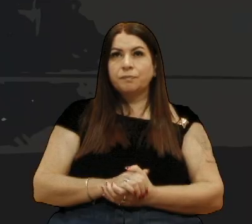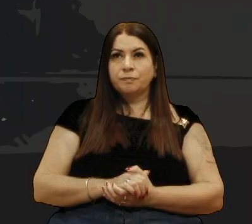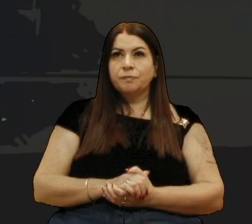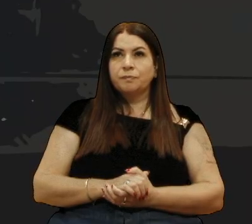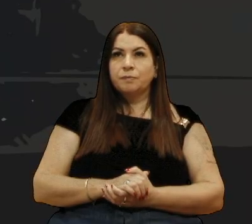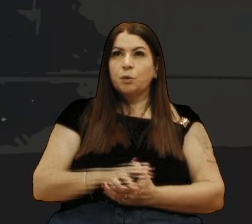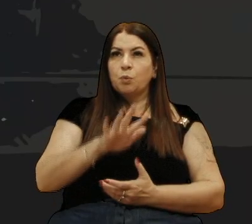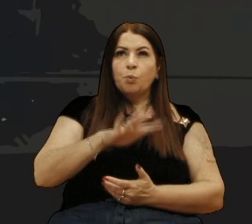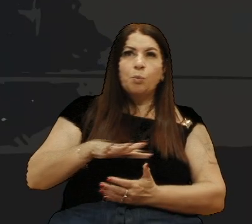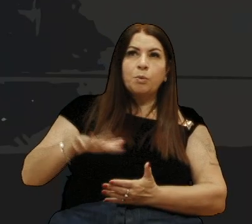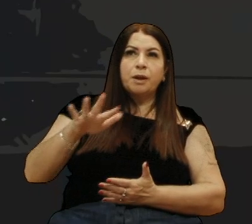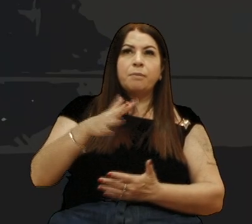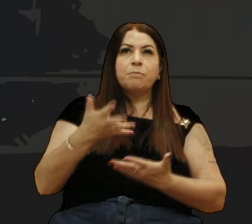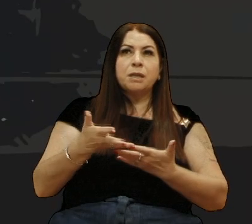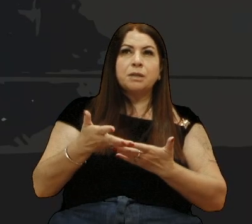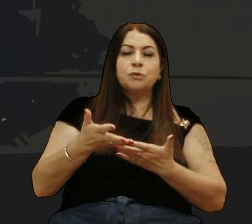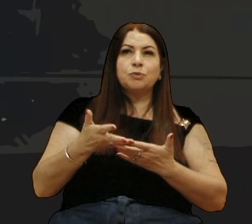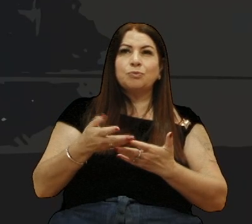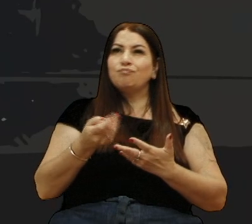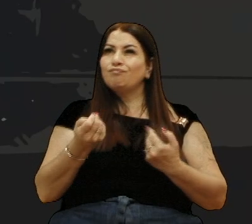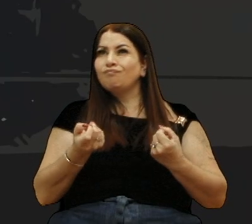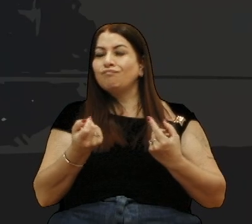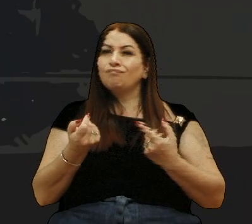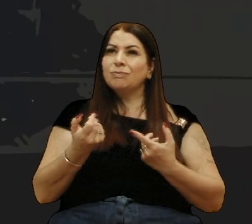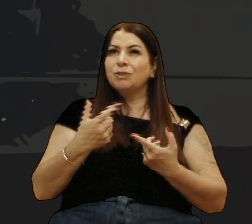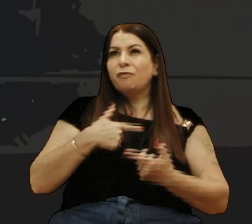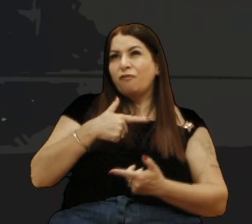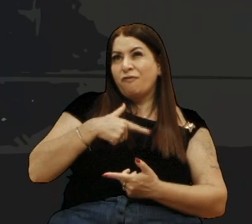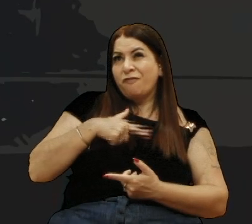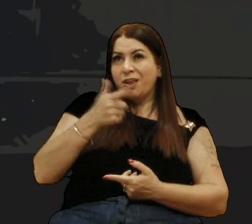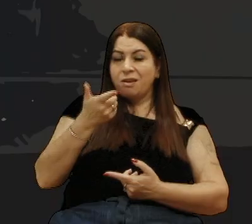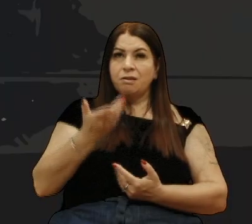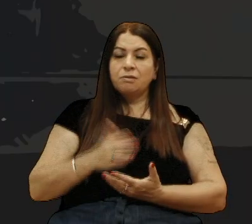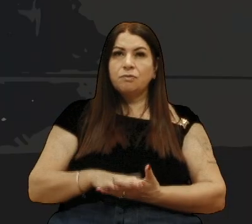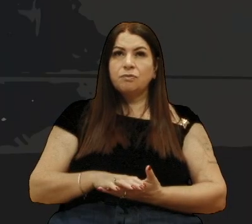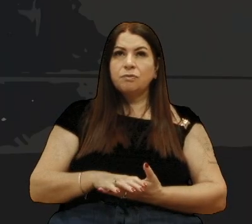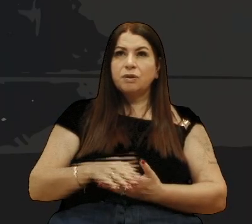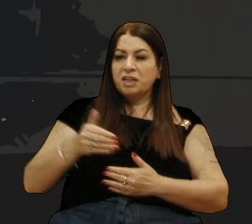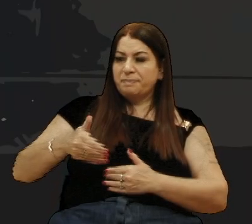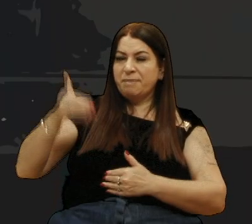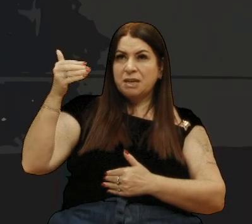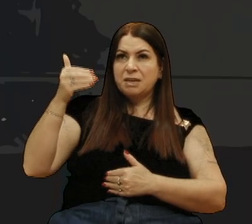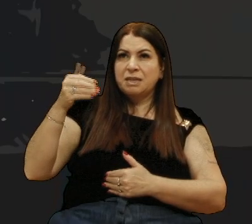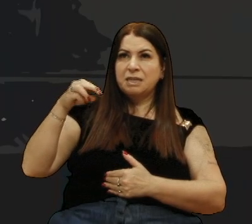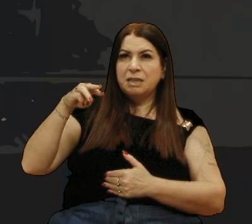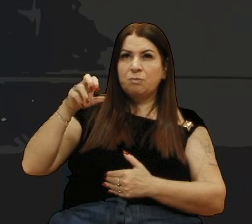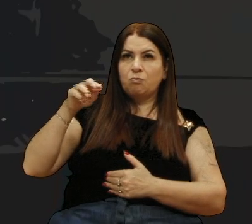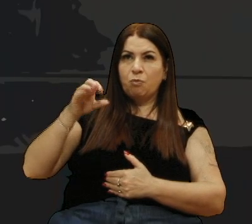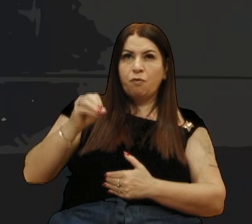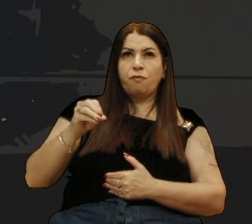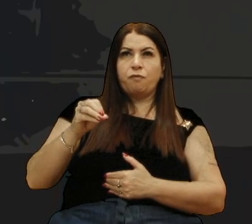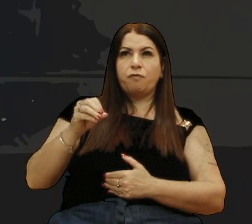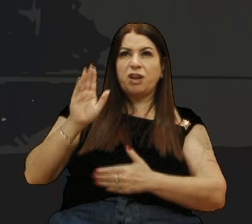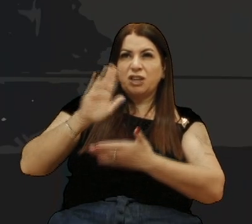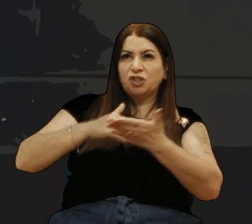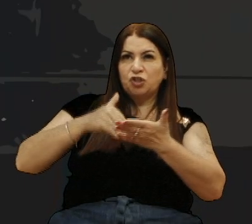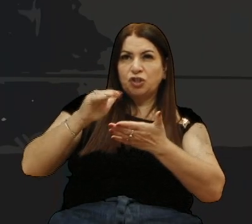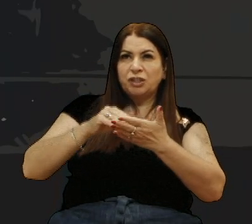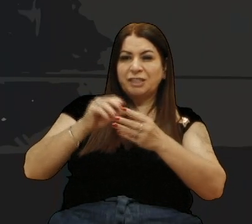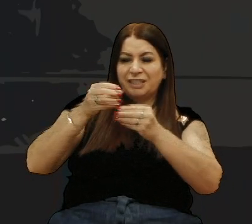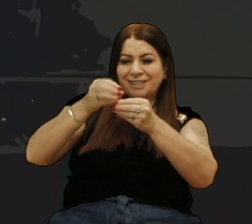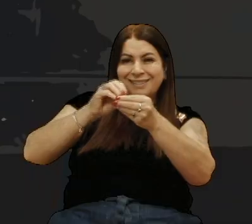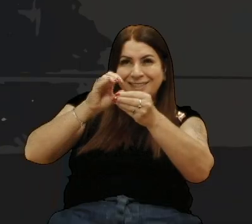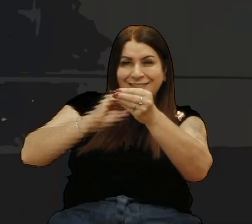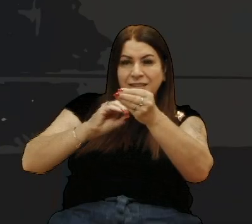Um ambiente com aparência, né, feia, as paredes tomadas de mofo, as tintas